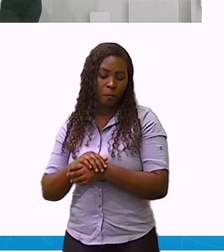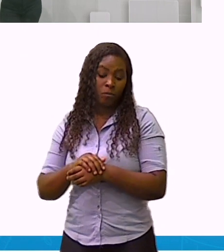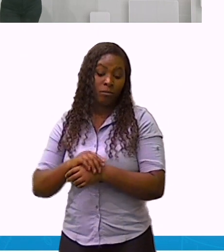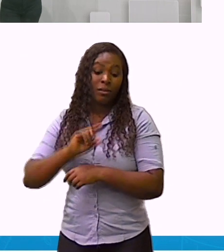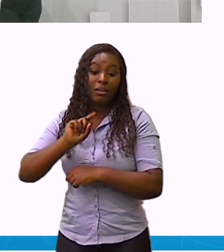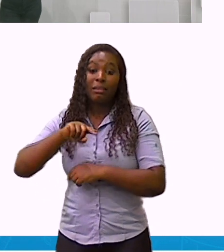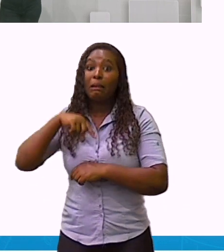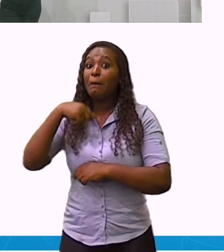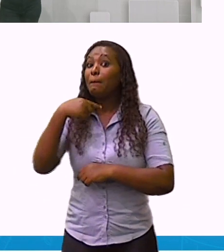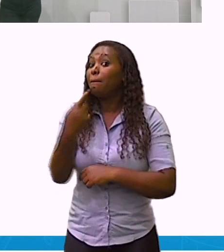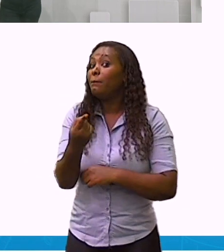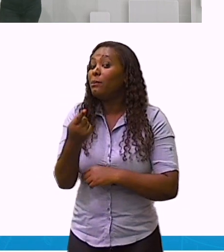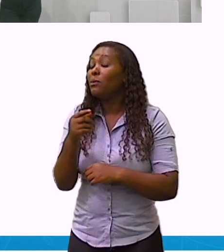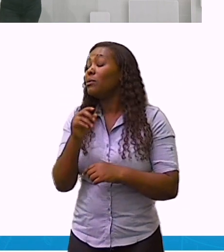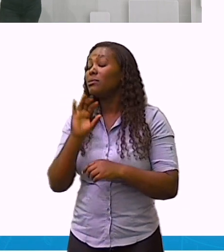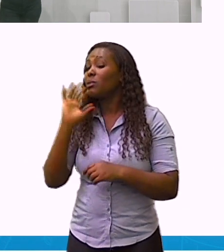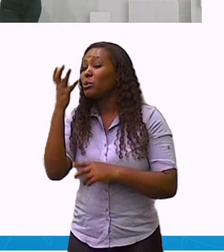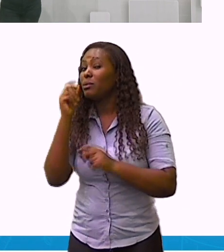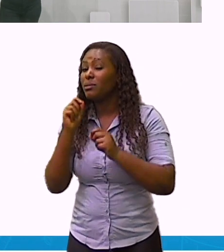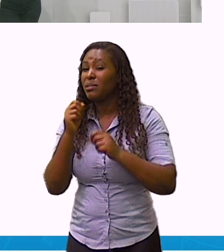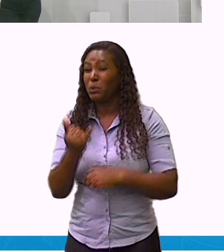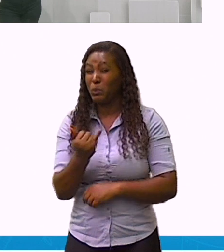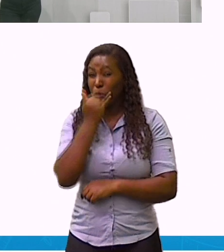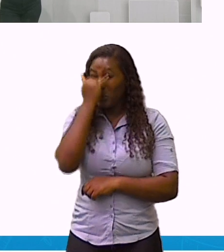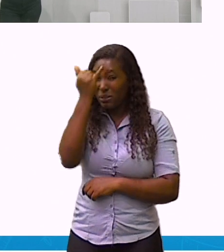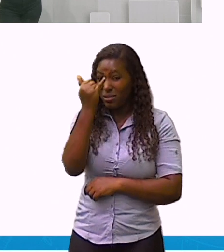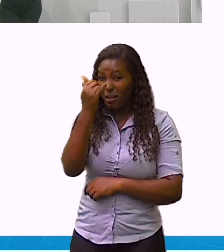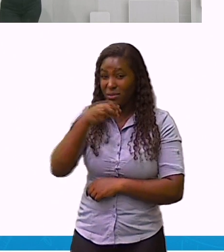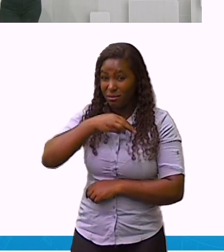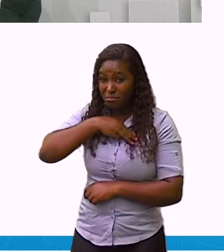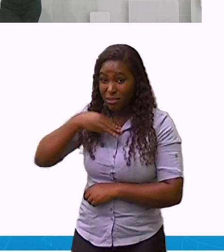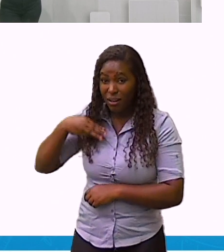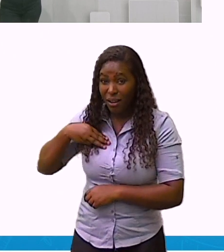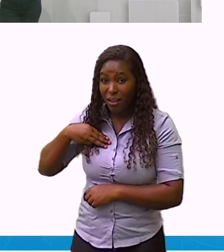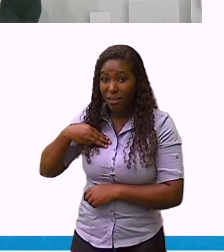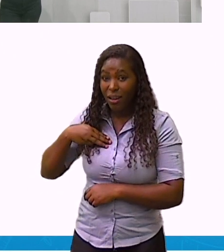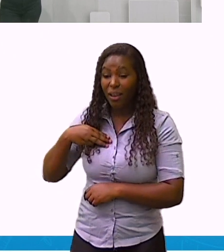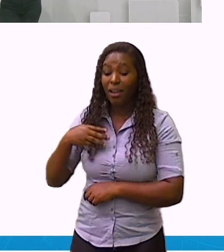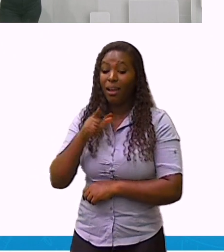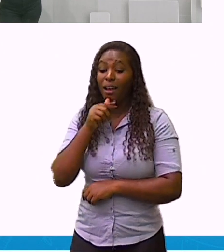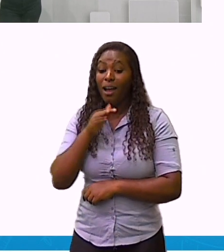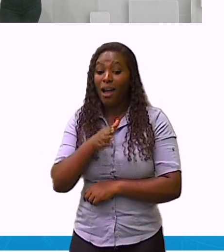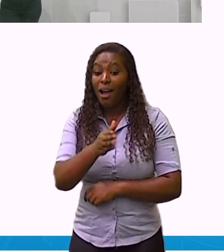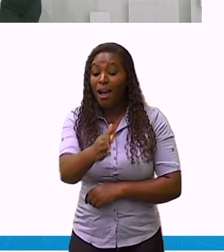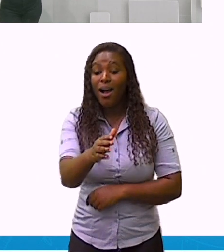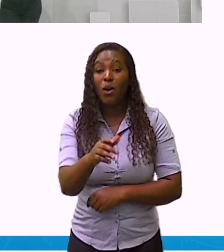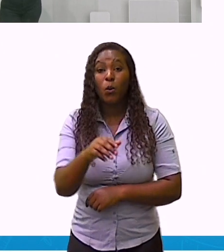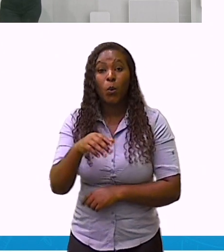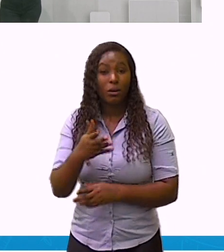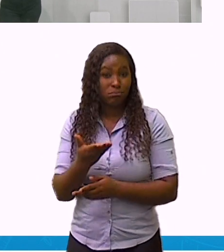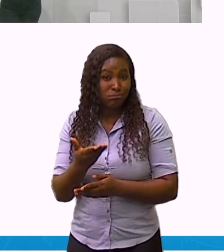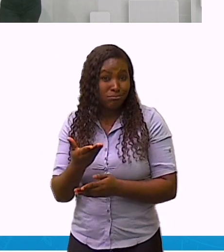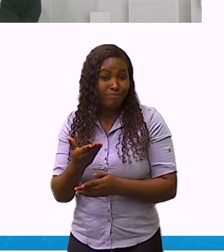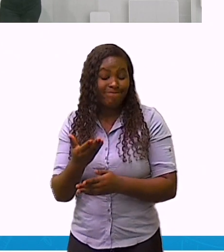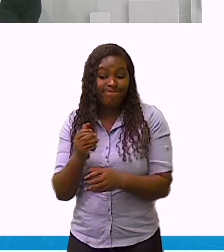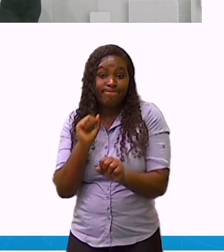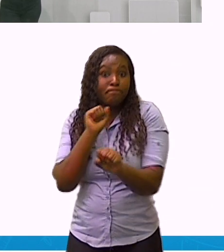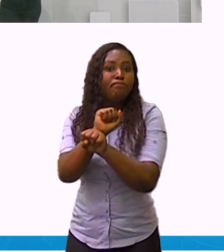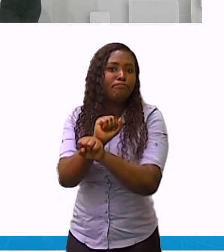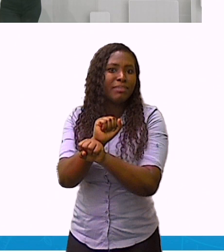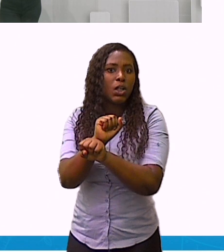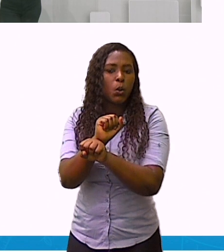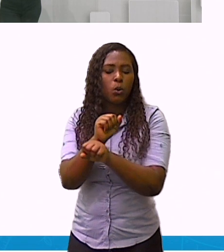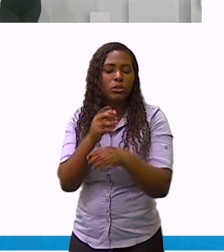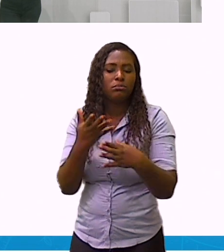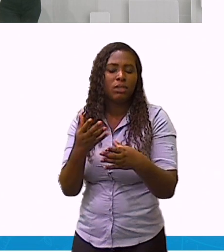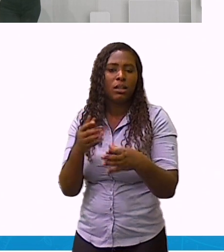interrompida. Então, dia 8 de novembro, 3 dias após o acidente, a captação de água foi